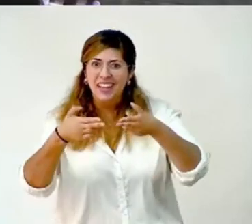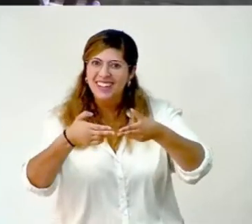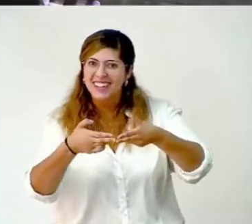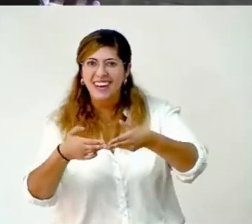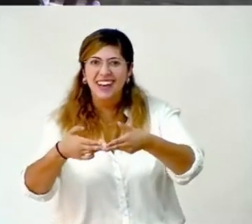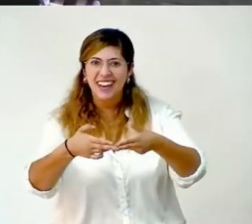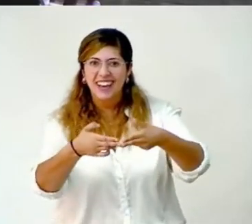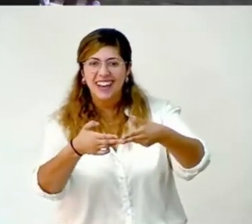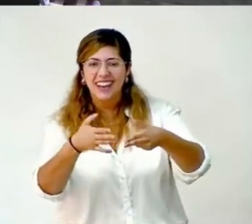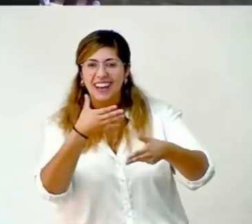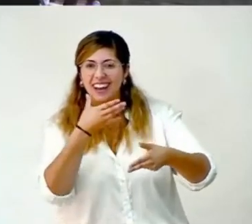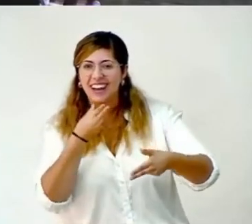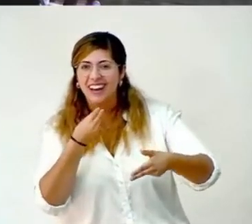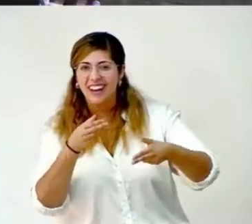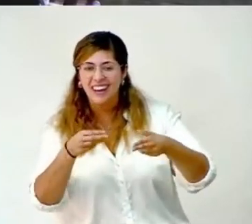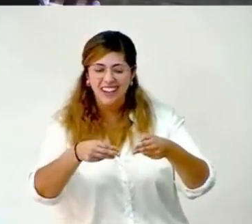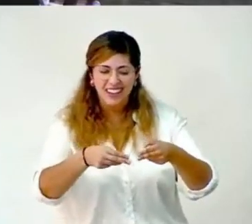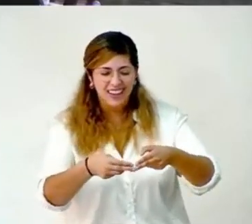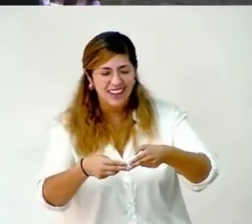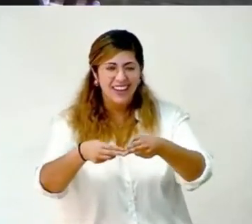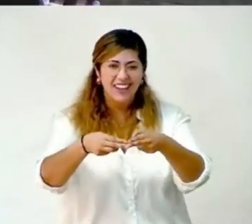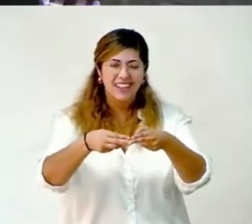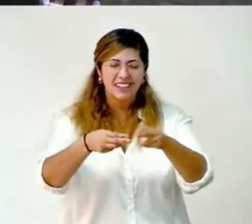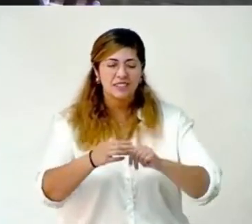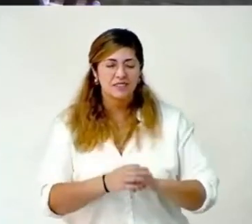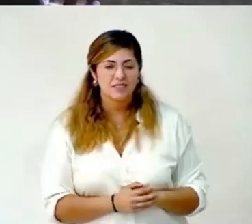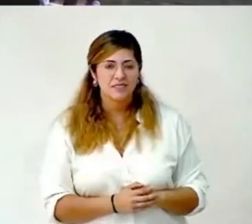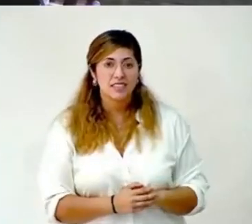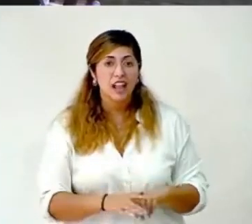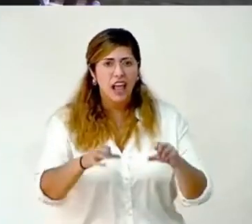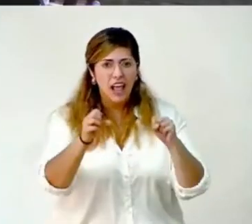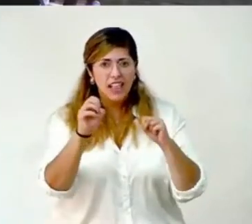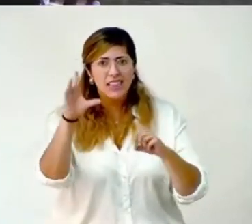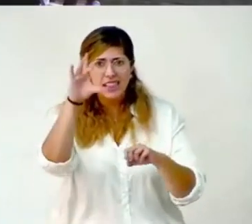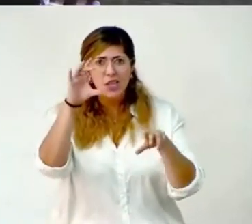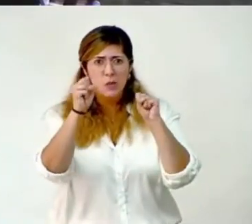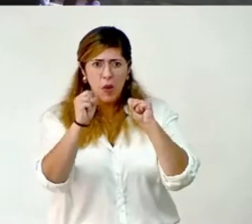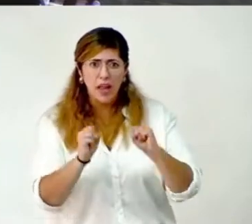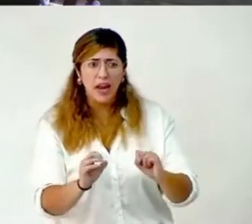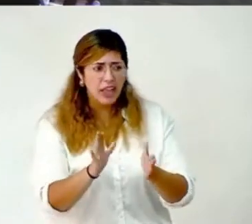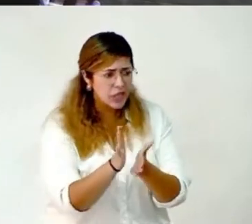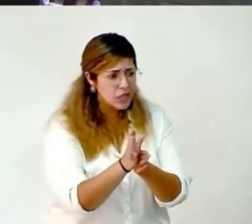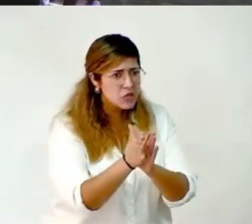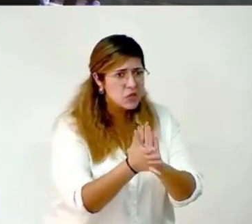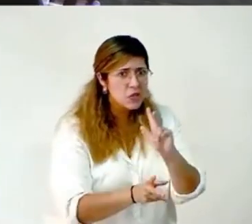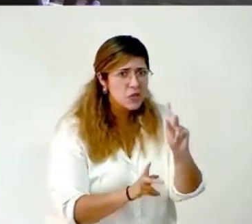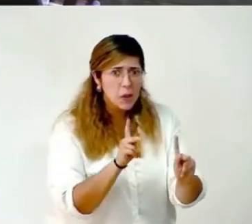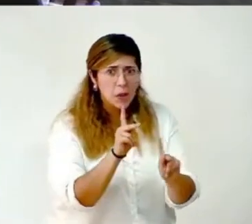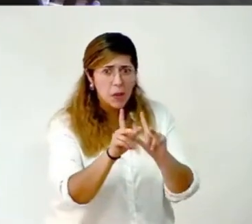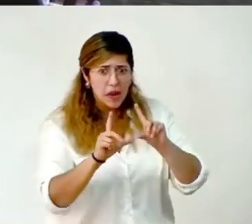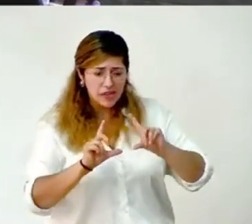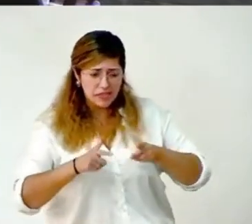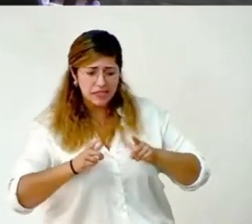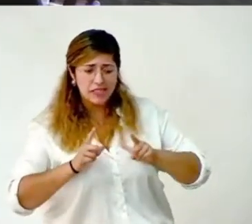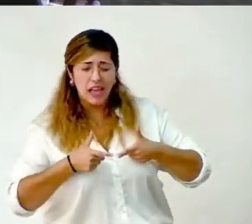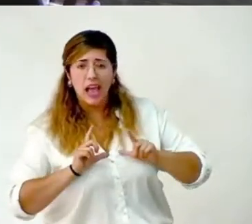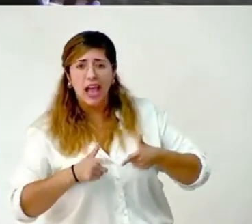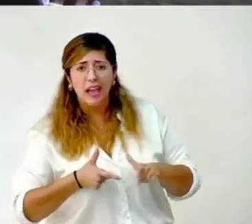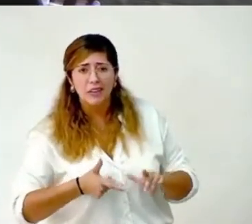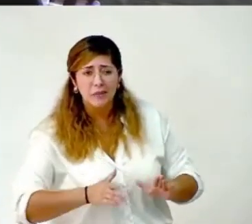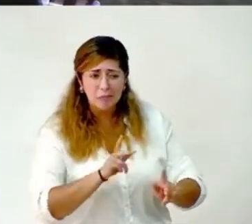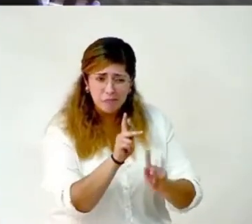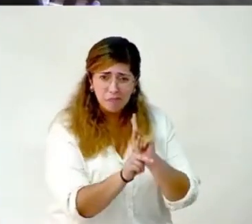ter perdido a paciência de uma vez por todas e destruído completamente o povo de Israel. O